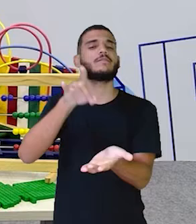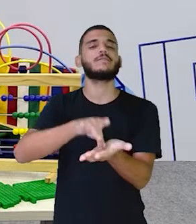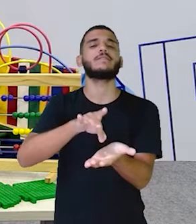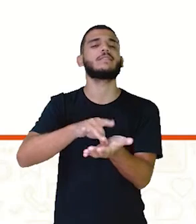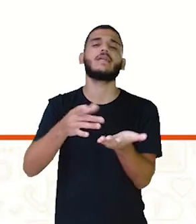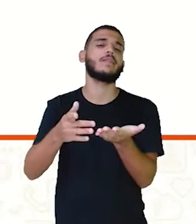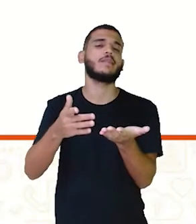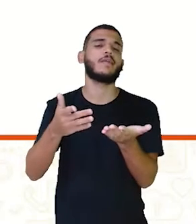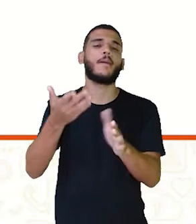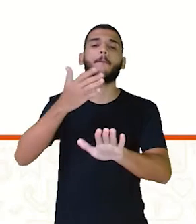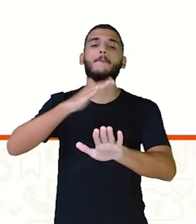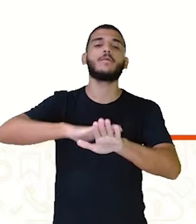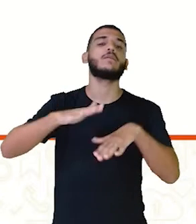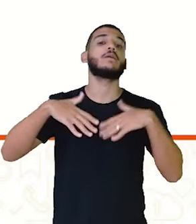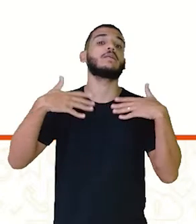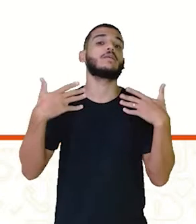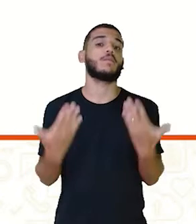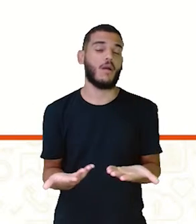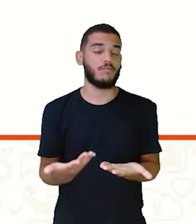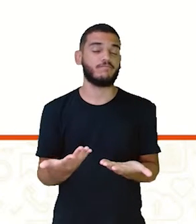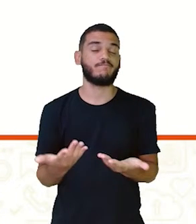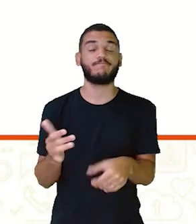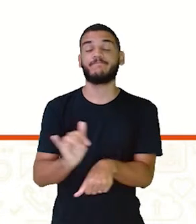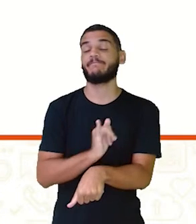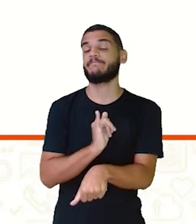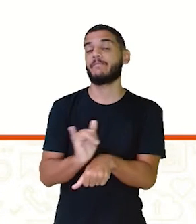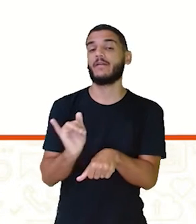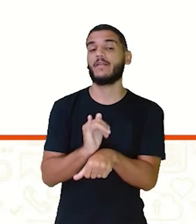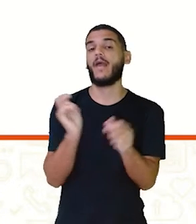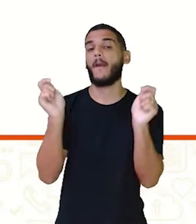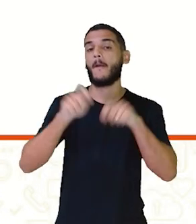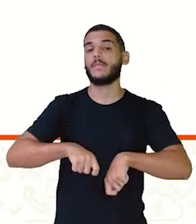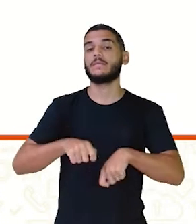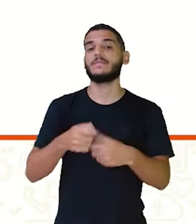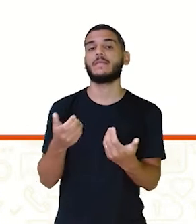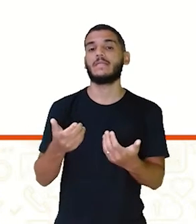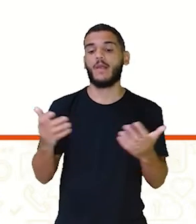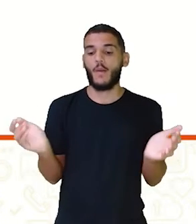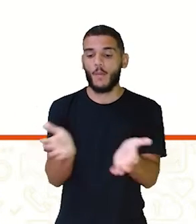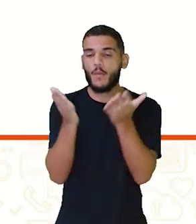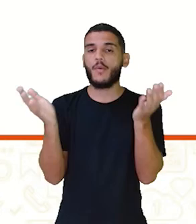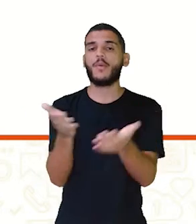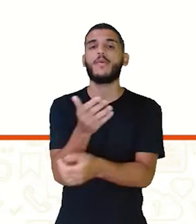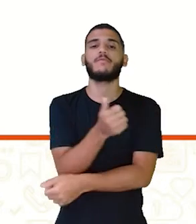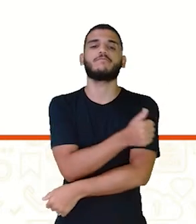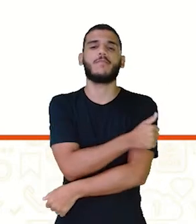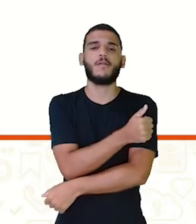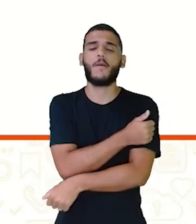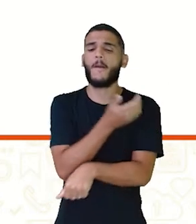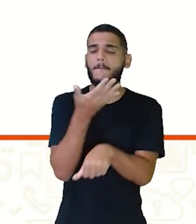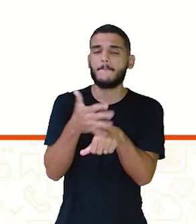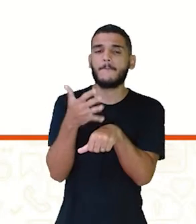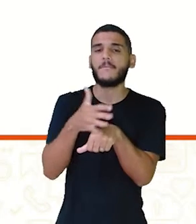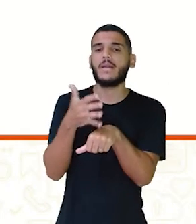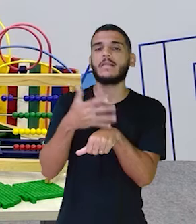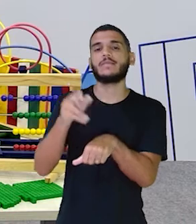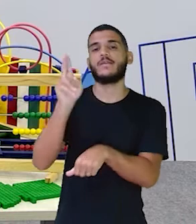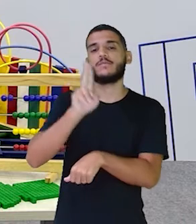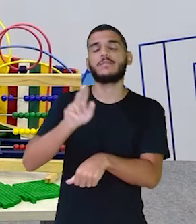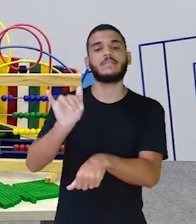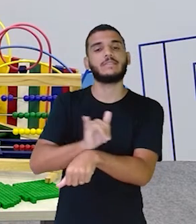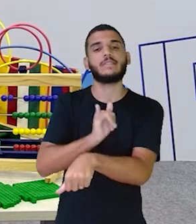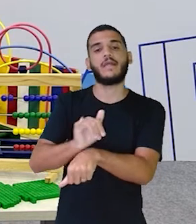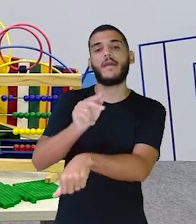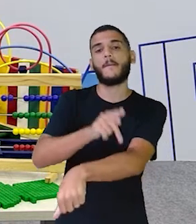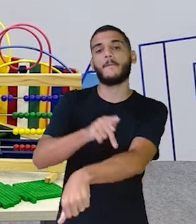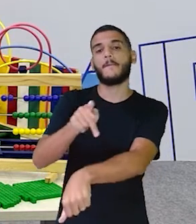trabalhar com essa ferramenta? O que podemos estimular no estudante com essa prática pedagógica? O que é que